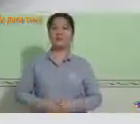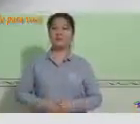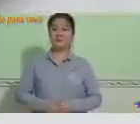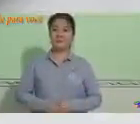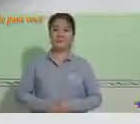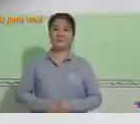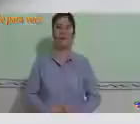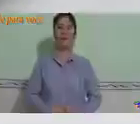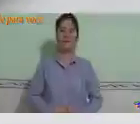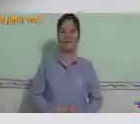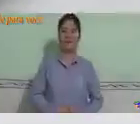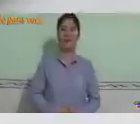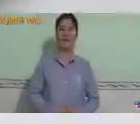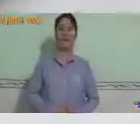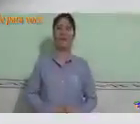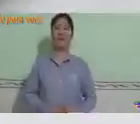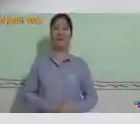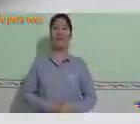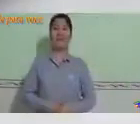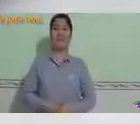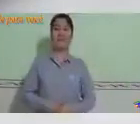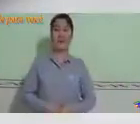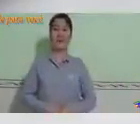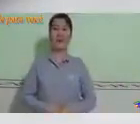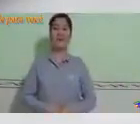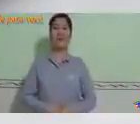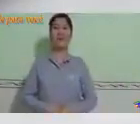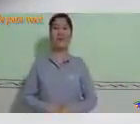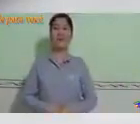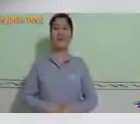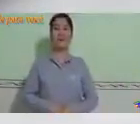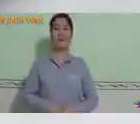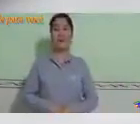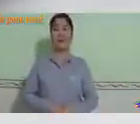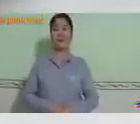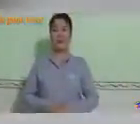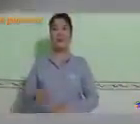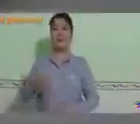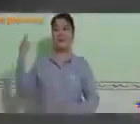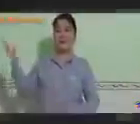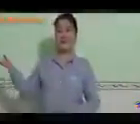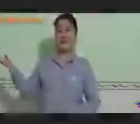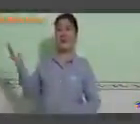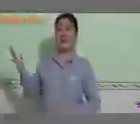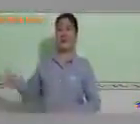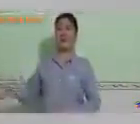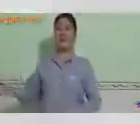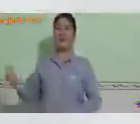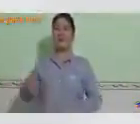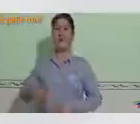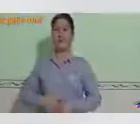A partir do quarto dia é possível observar a presença de pequenas bolinhas, que são justamente indicativas